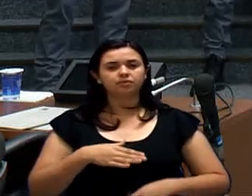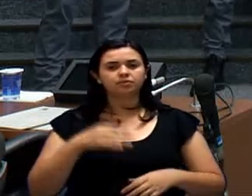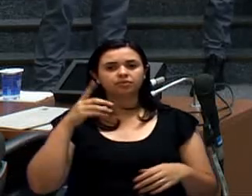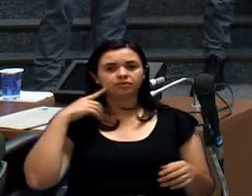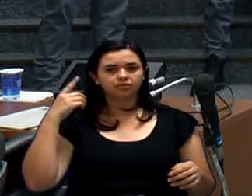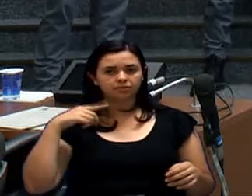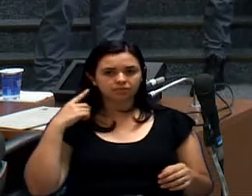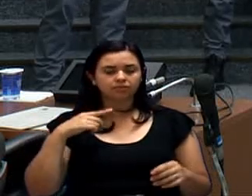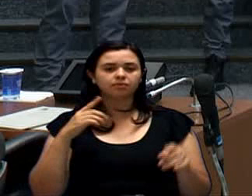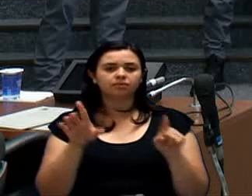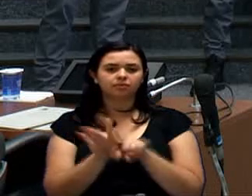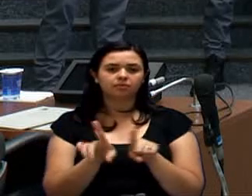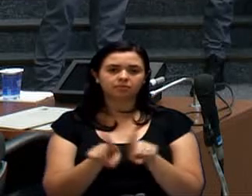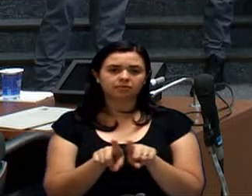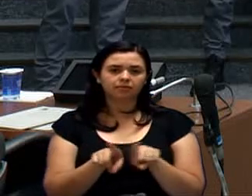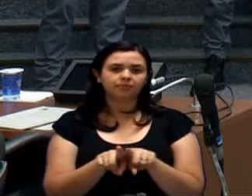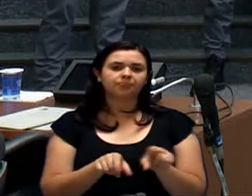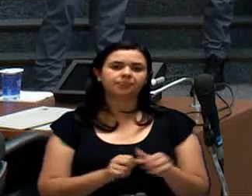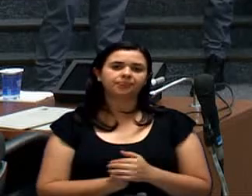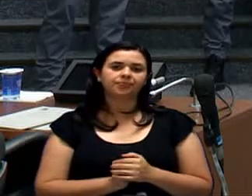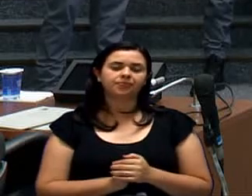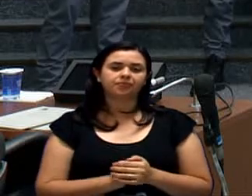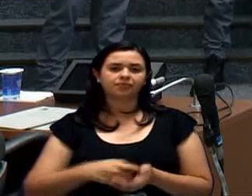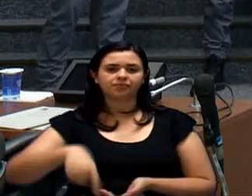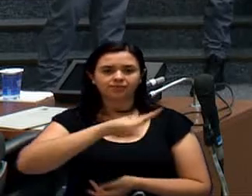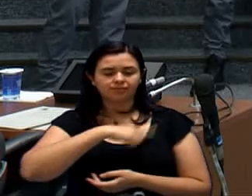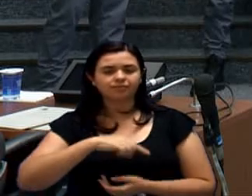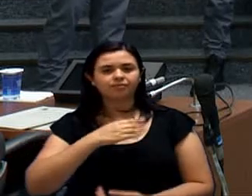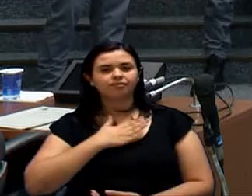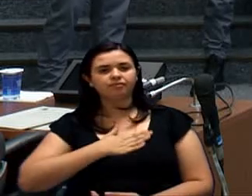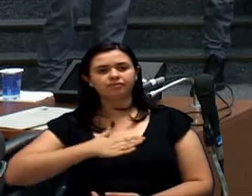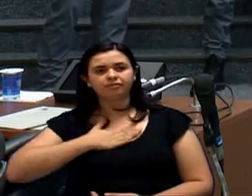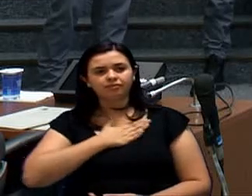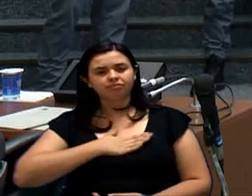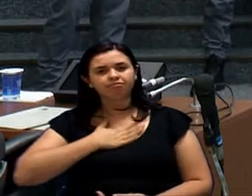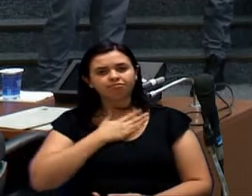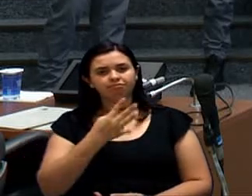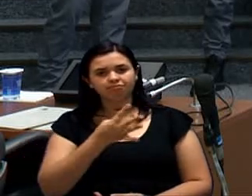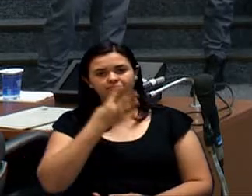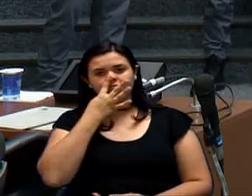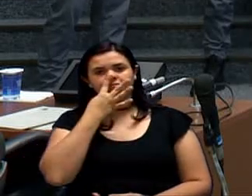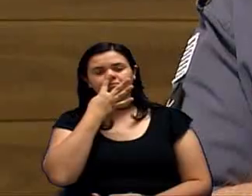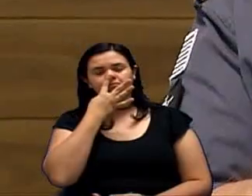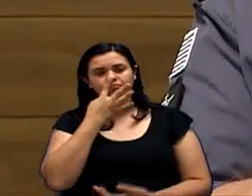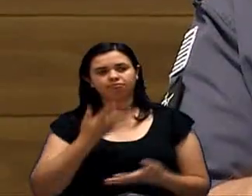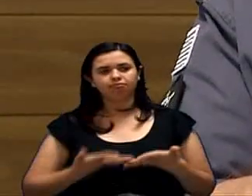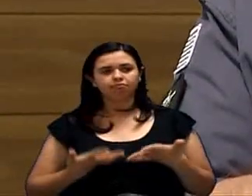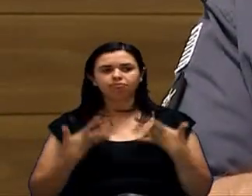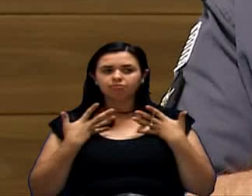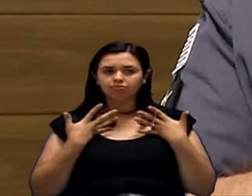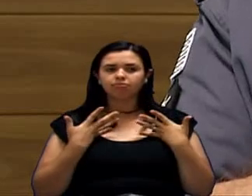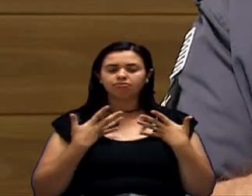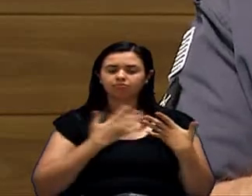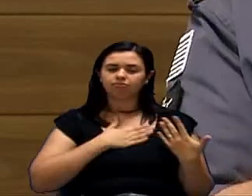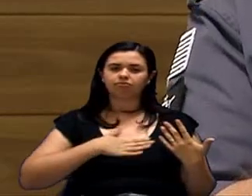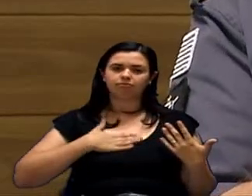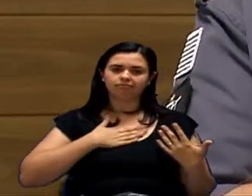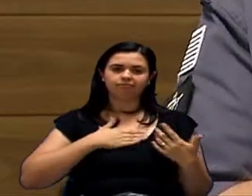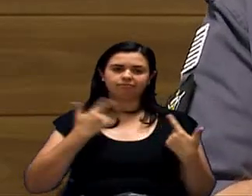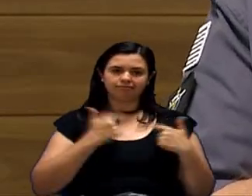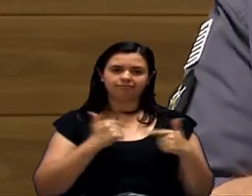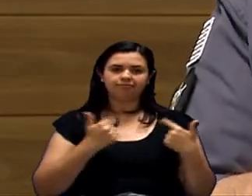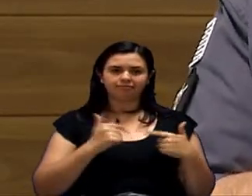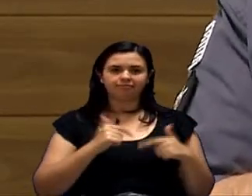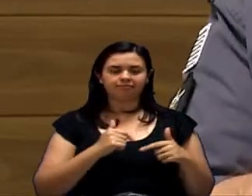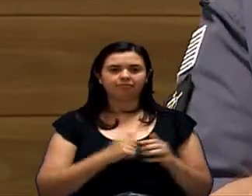né? E isso nos envaidece, nos engrandece esse reconhecimento e, na verdade, é o trabalho desempenhado por